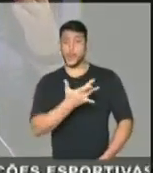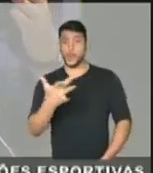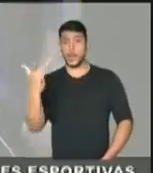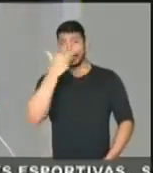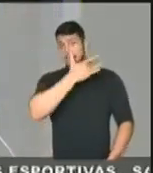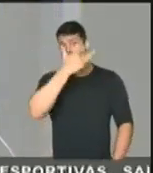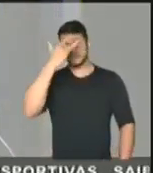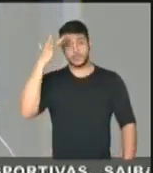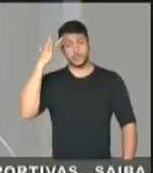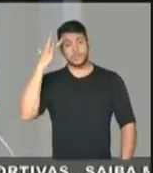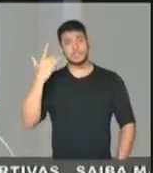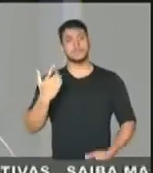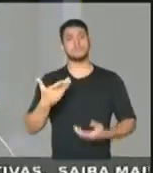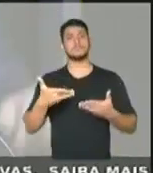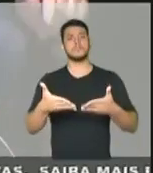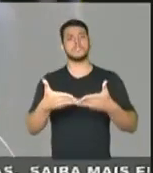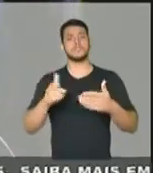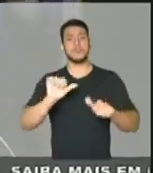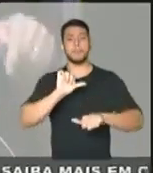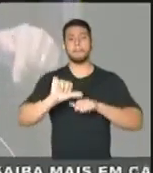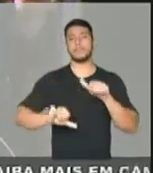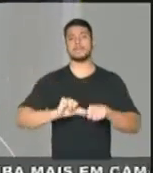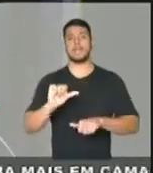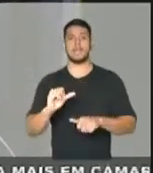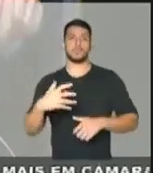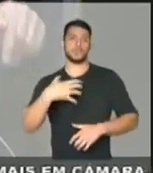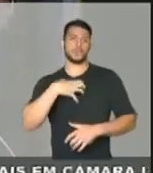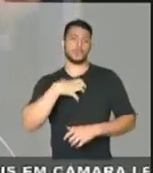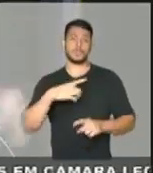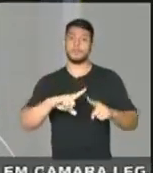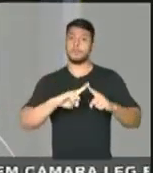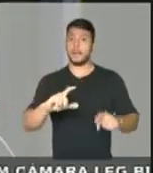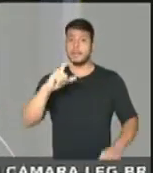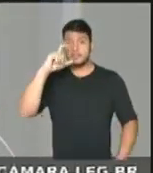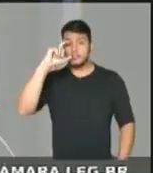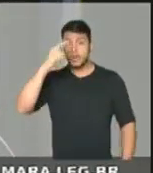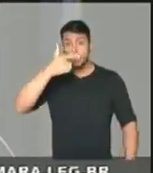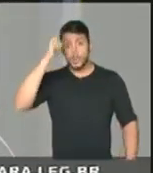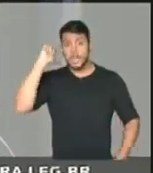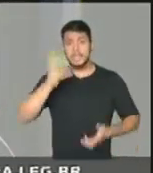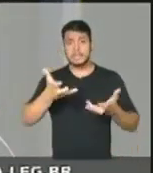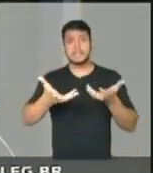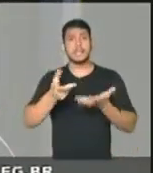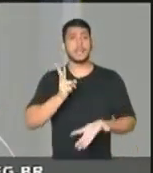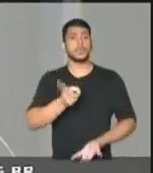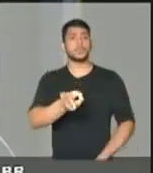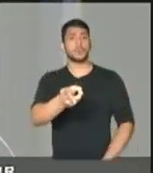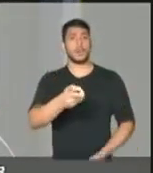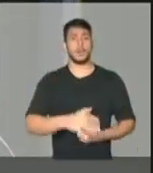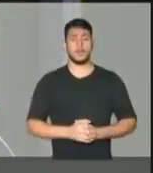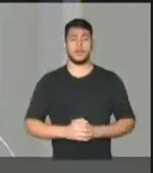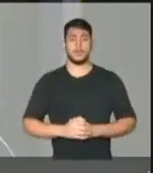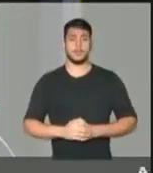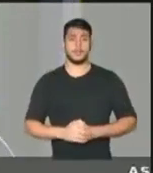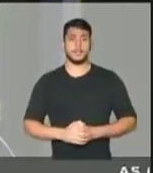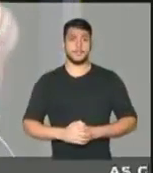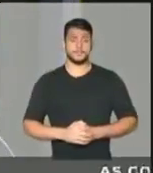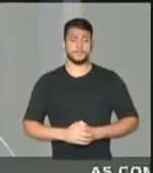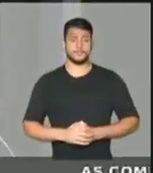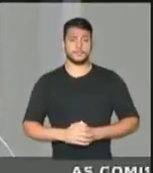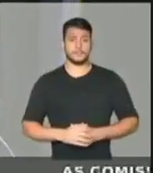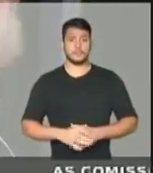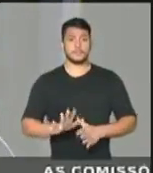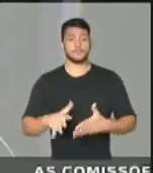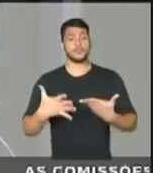cidadãs pedindo uma mudança de rumo. Mas é isso que Paulo Guedes quer implementar aqui no Brasil. Não por acaso,